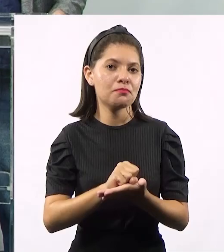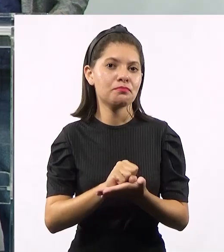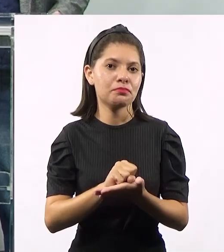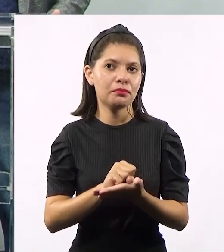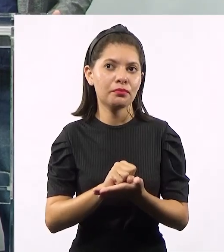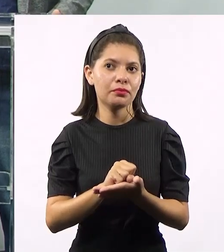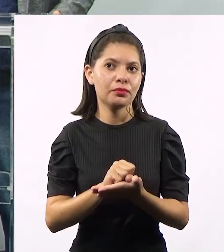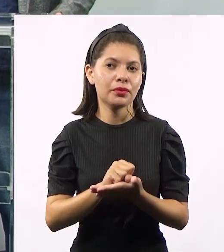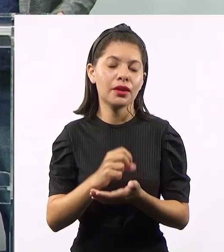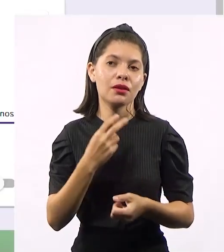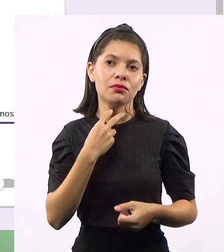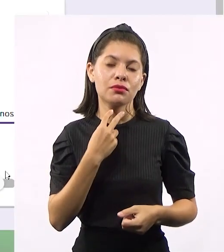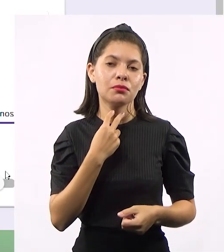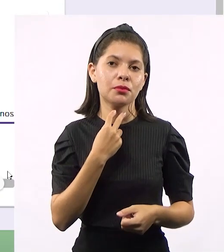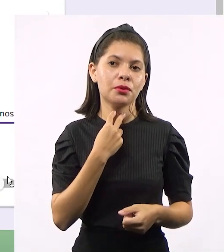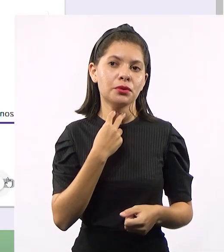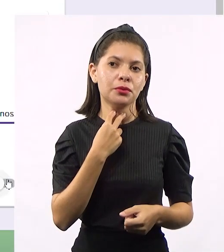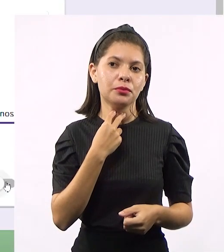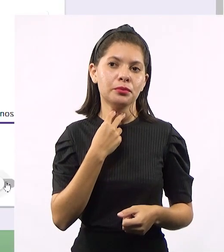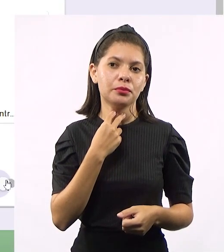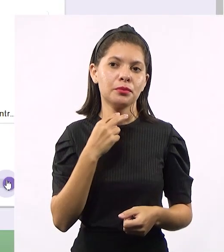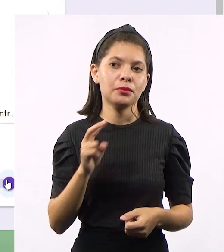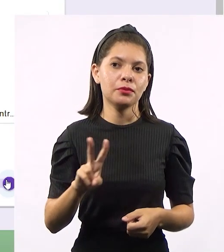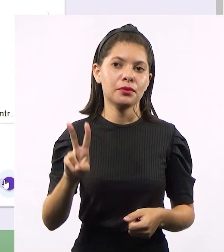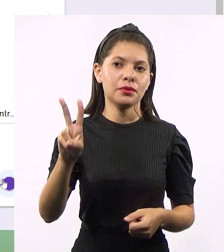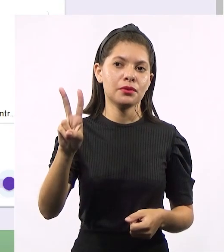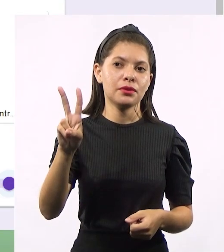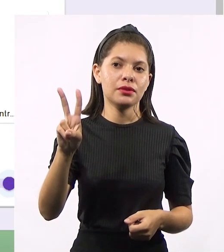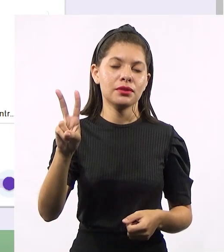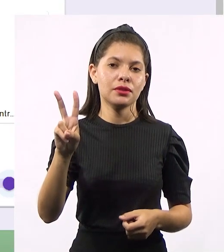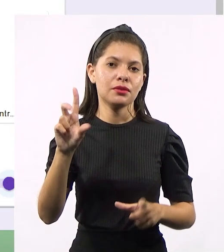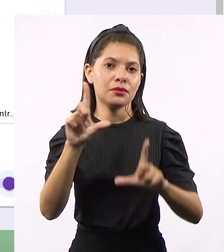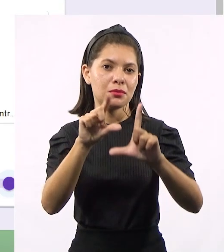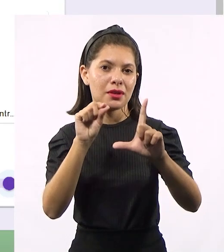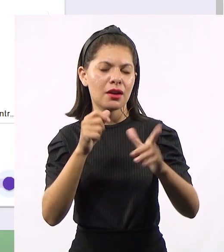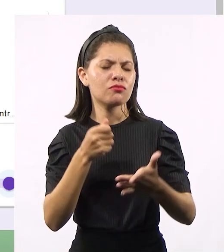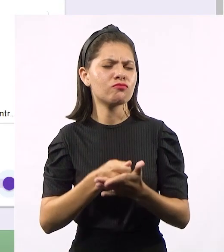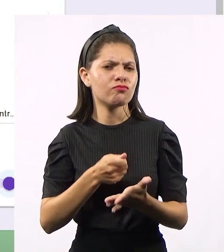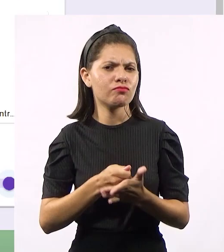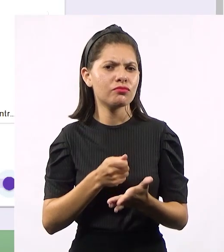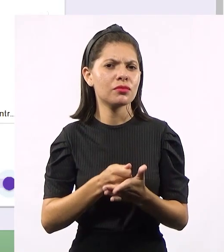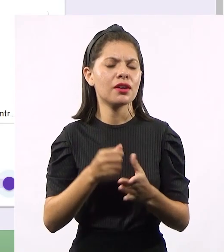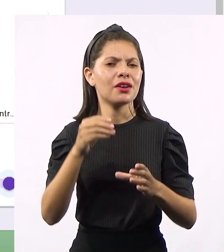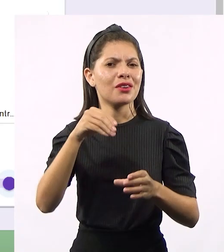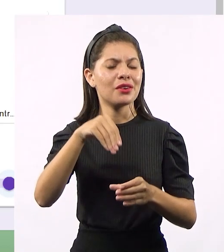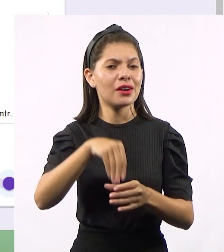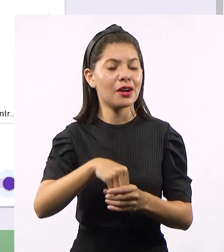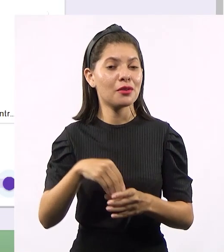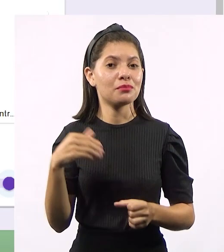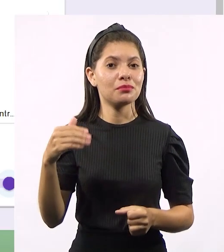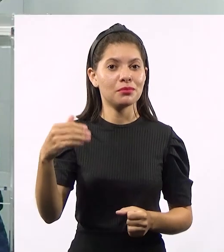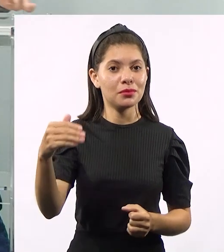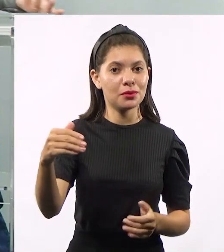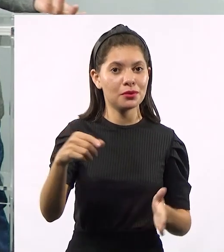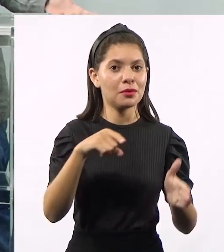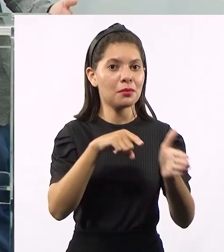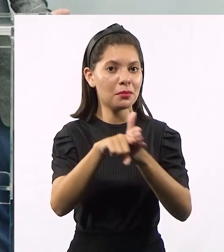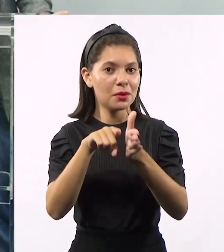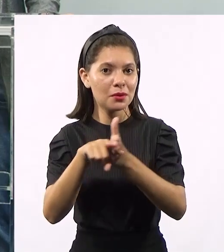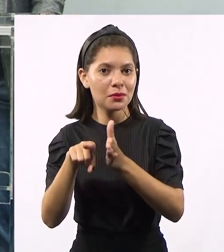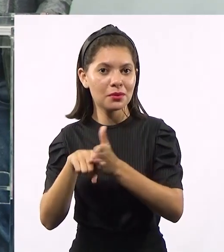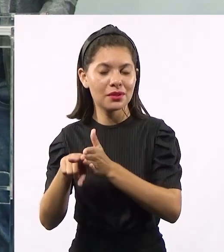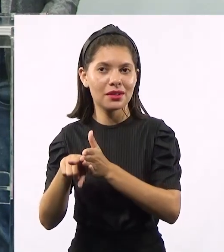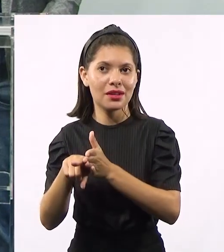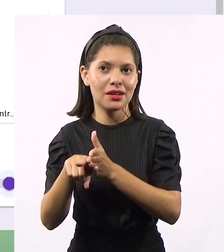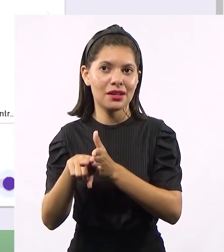uma faixa de valores, certo? Então, eu vou marcar o campo como obrigatório e agora eu vou inserir uma próxima pergunta, porque um questionário com uma pergunta